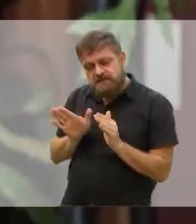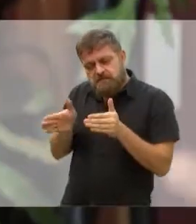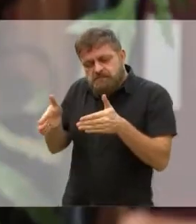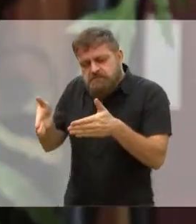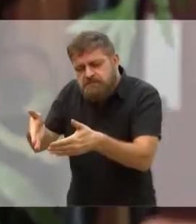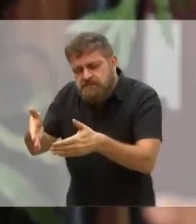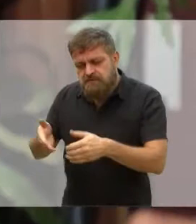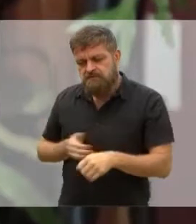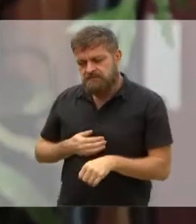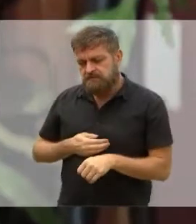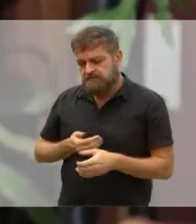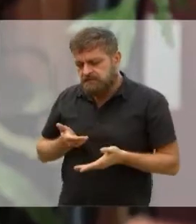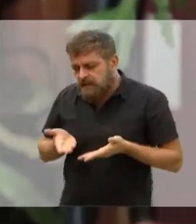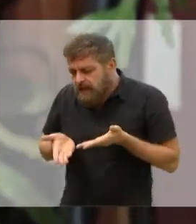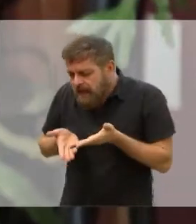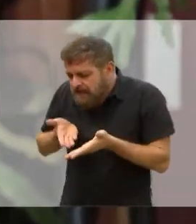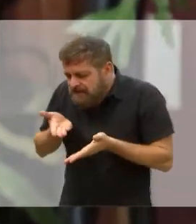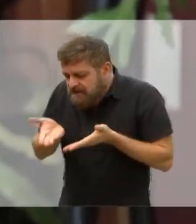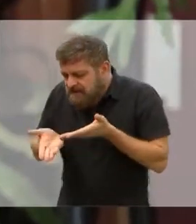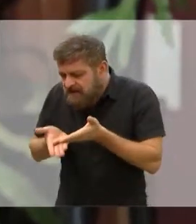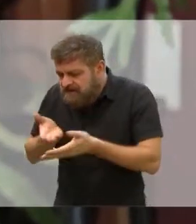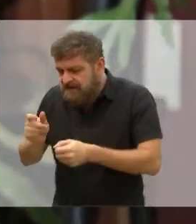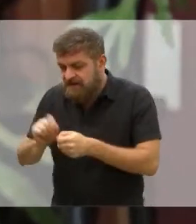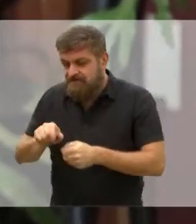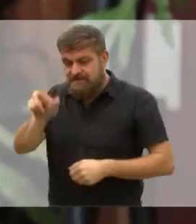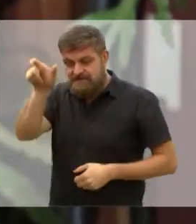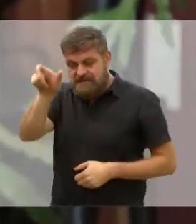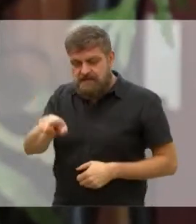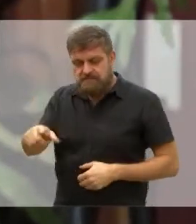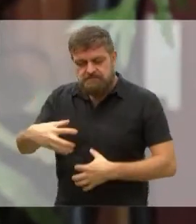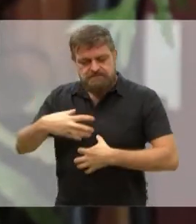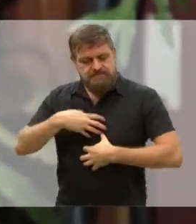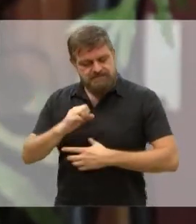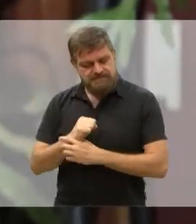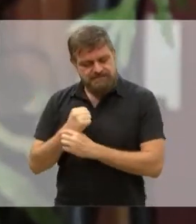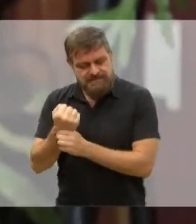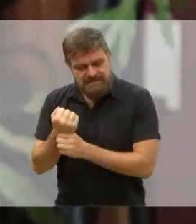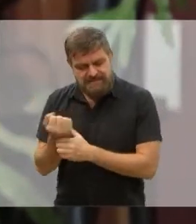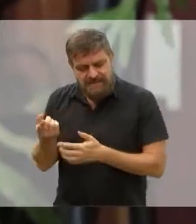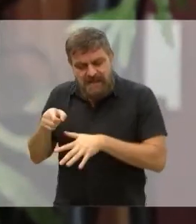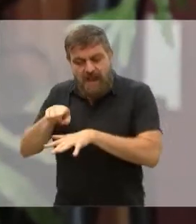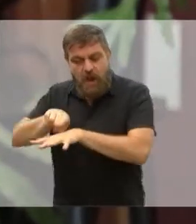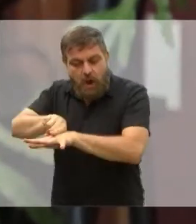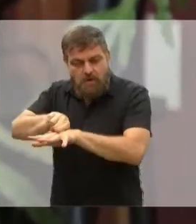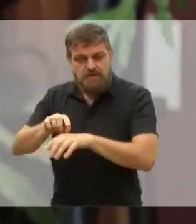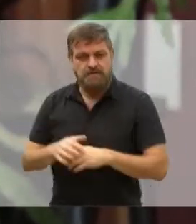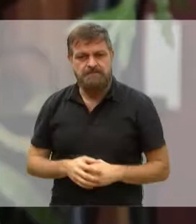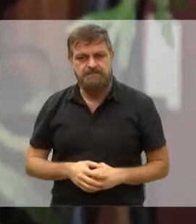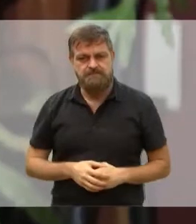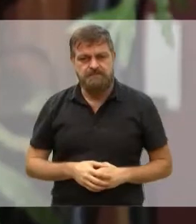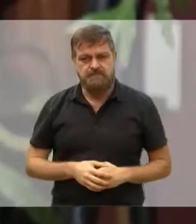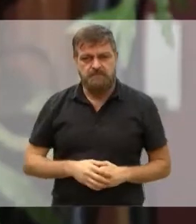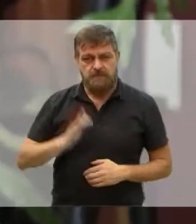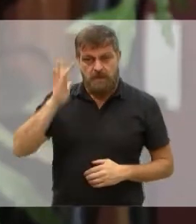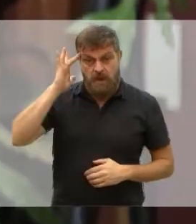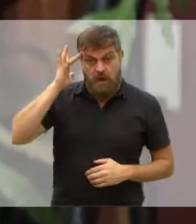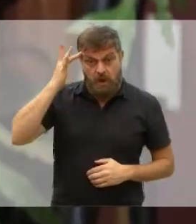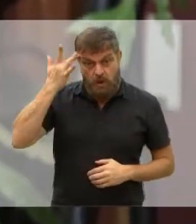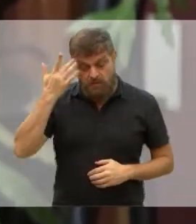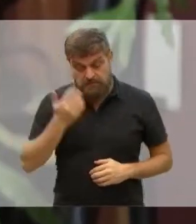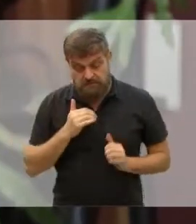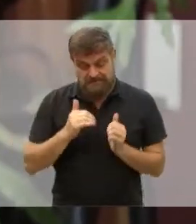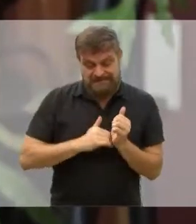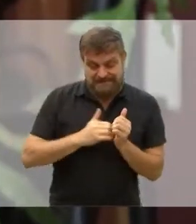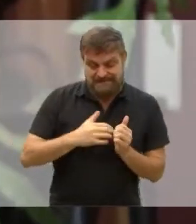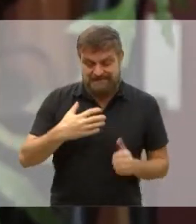você atender esse paciente e fazê-lo sentir-se incluído? Eu acho que o grande segredo é a